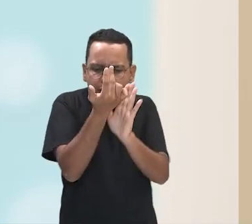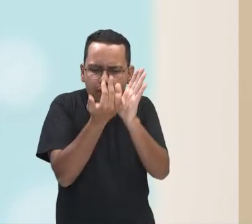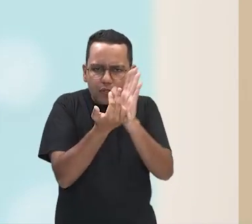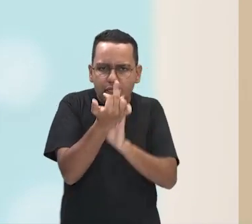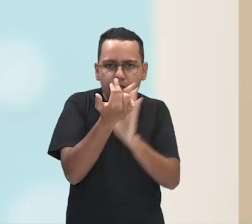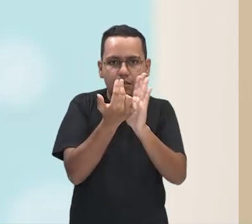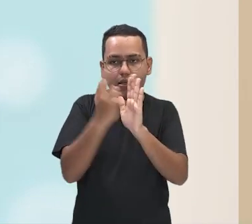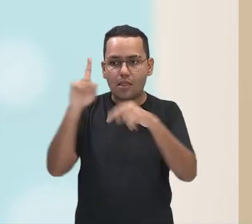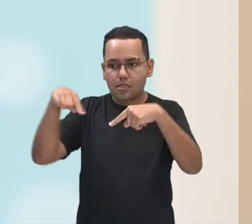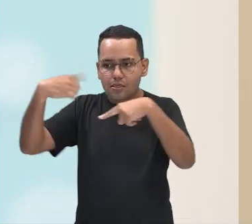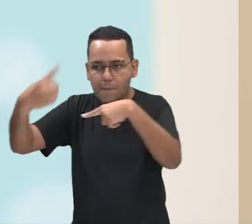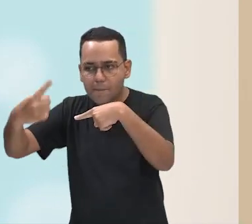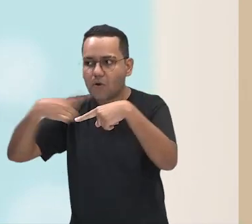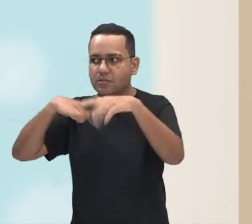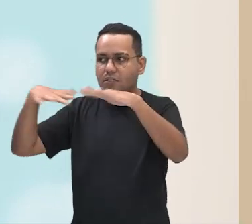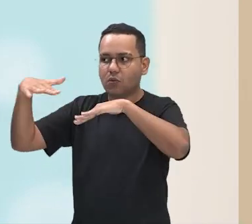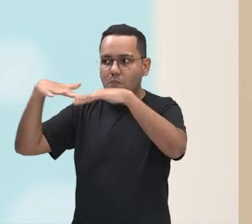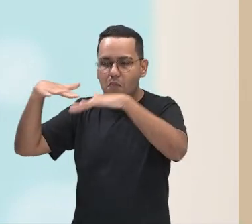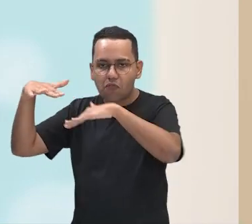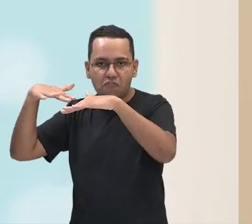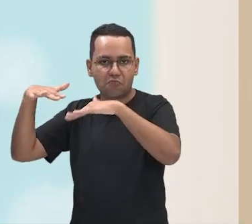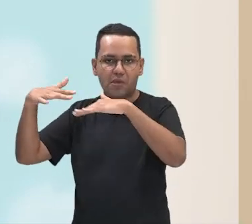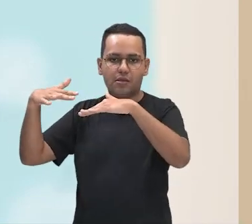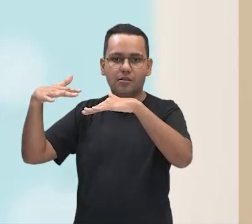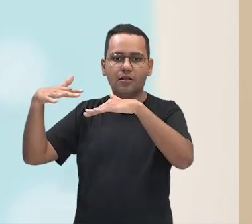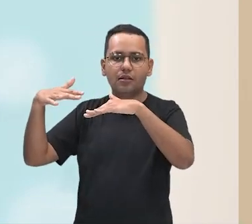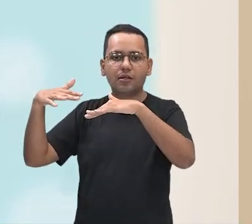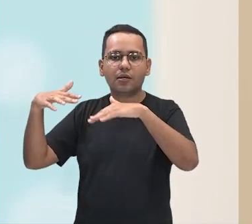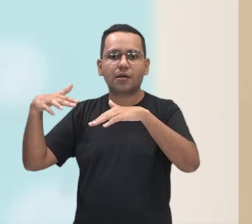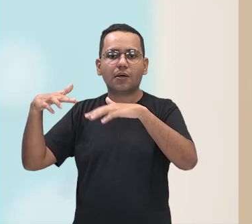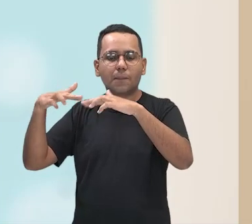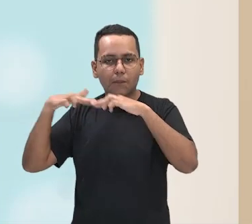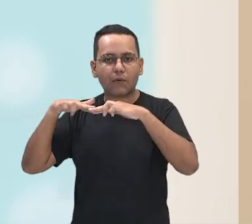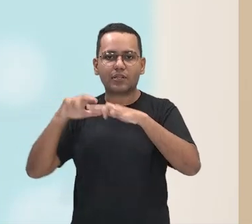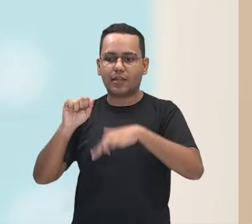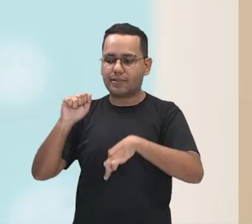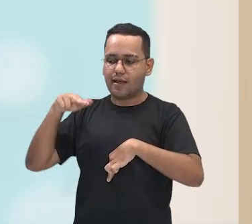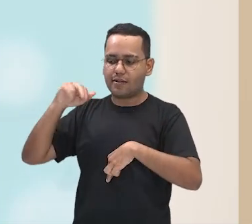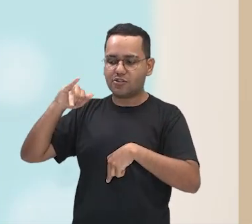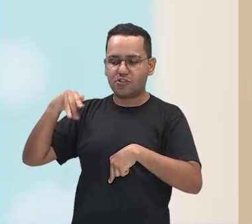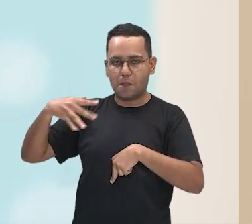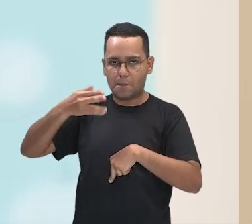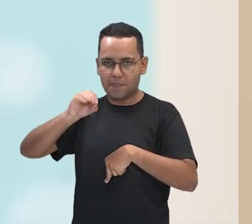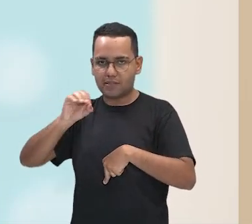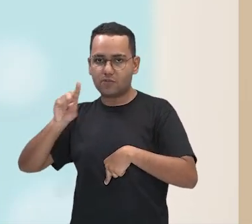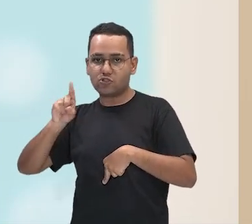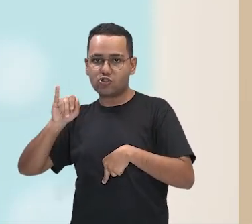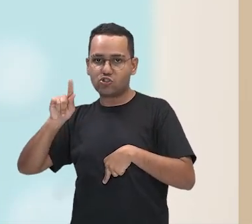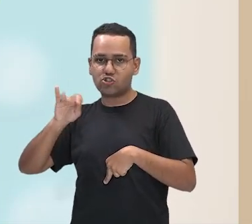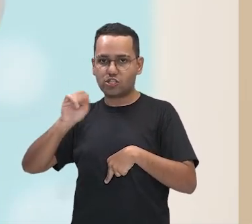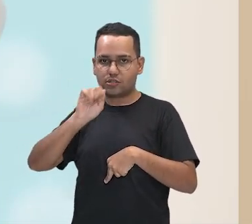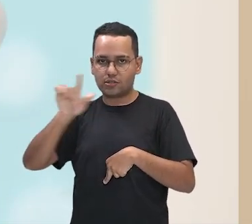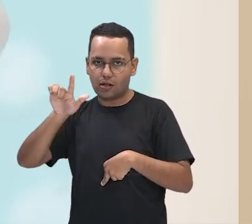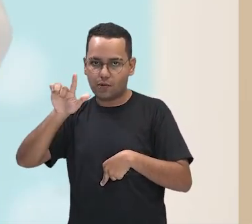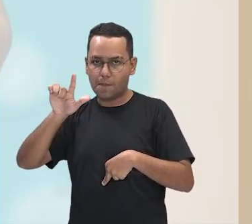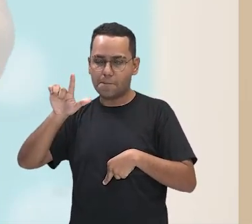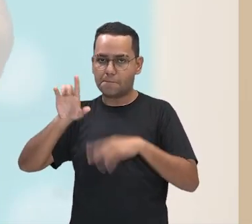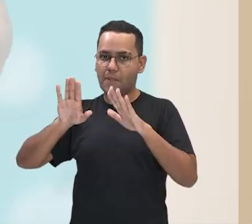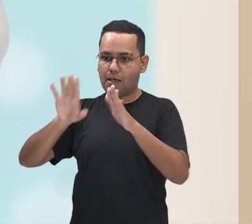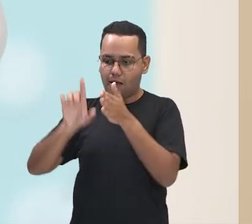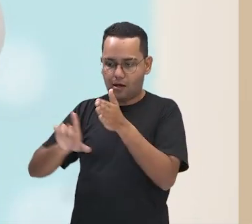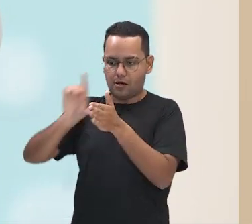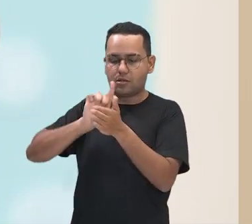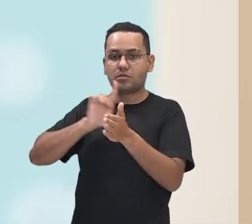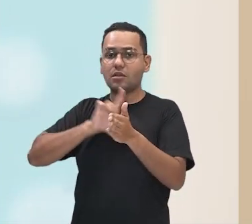ter movimentos. Tudo isso é fruto da animação digital. Então, mas existe um processo anterior, né?